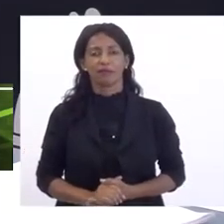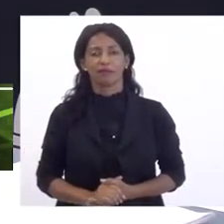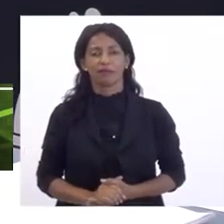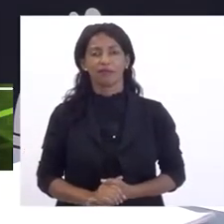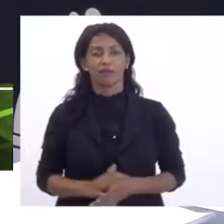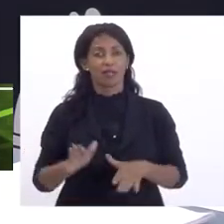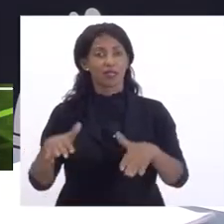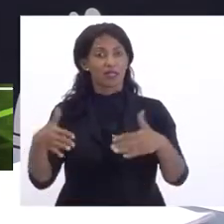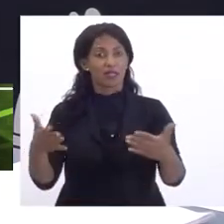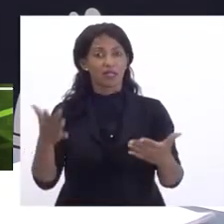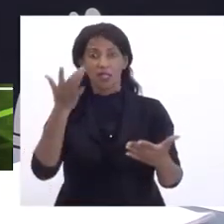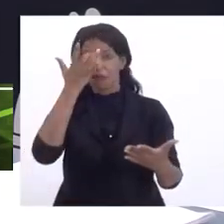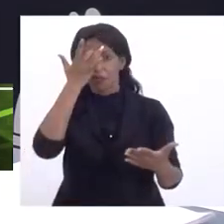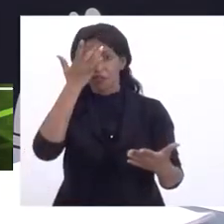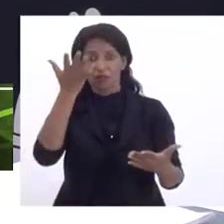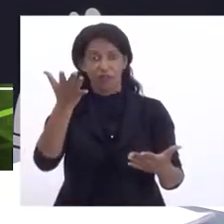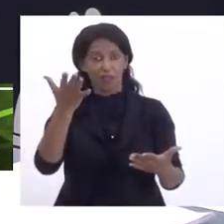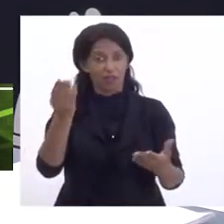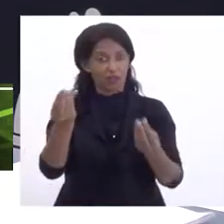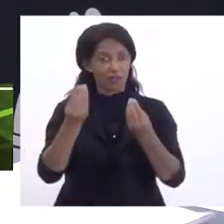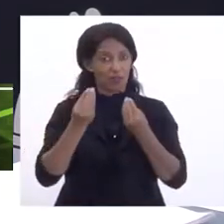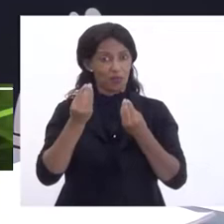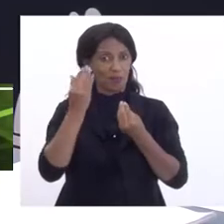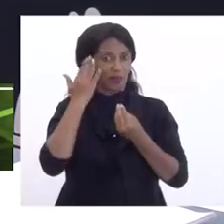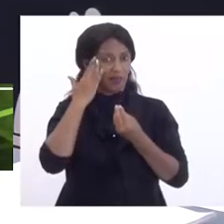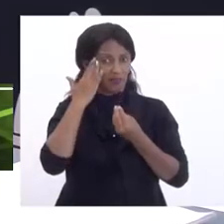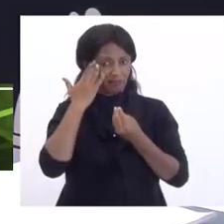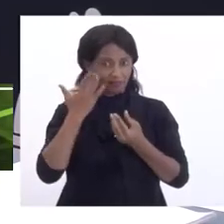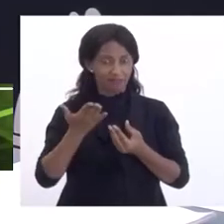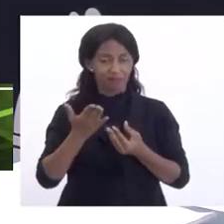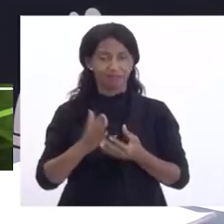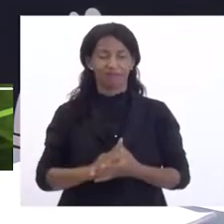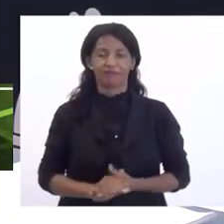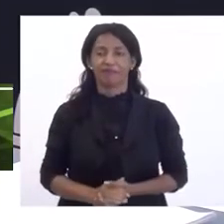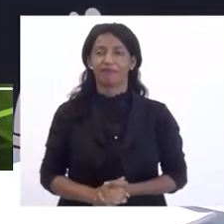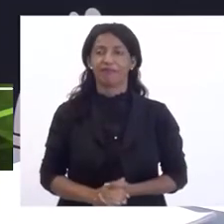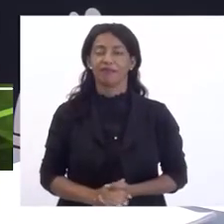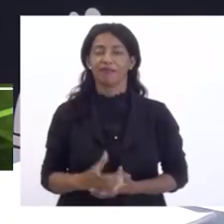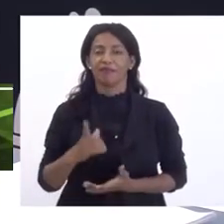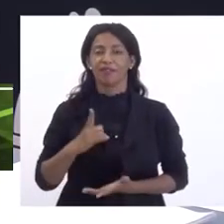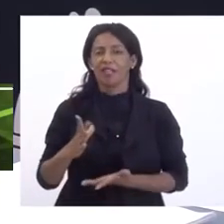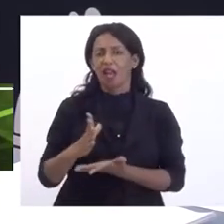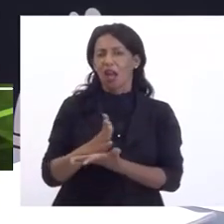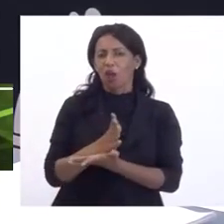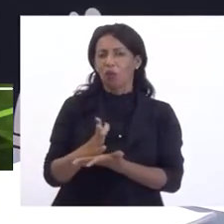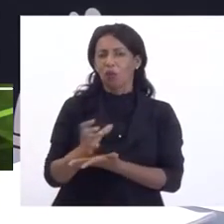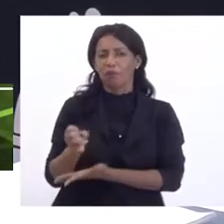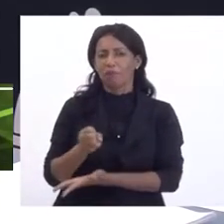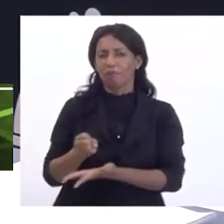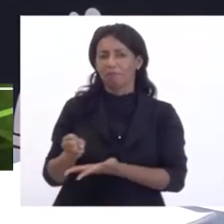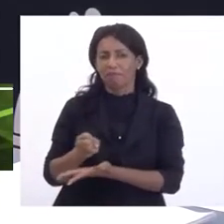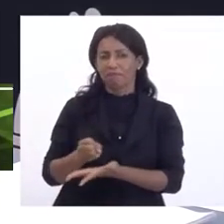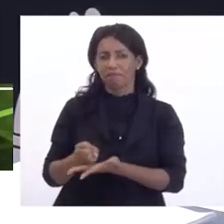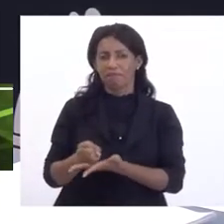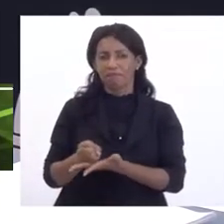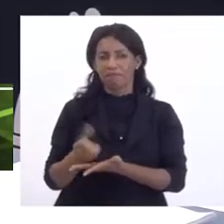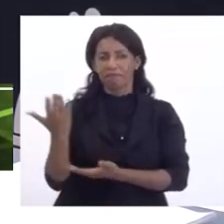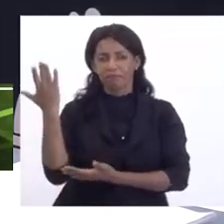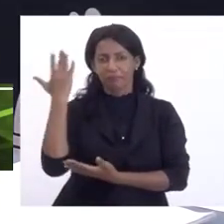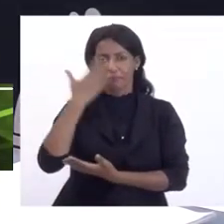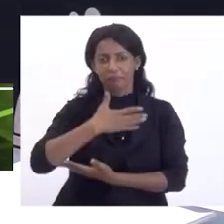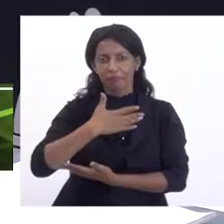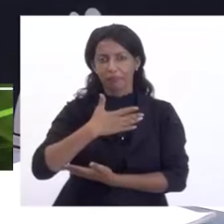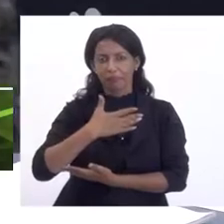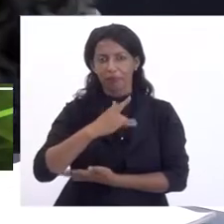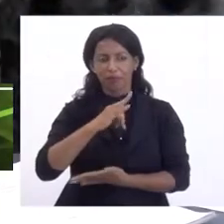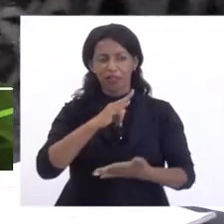seria até fácil, no meu entendimento, ter algum fundamento para aprovar as contas do